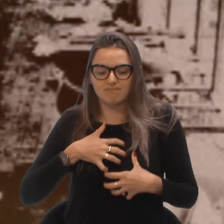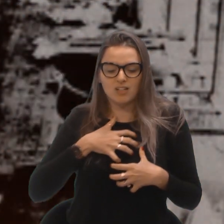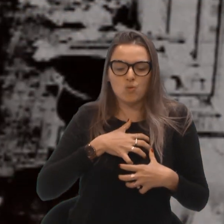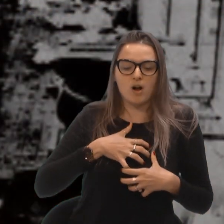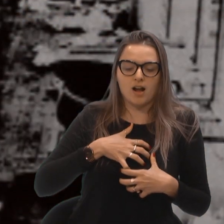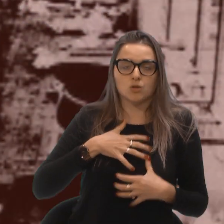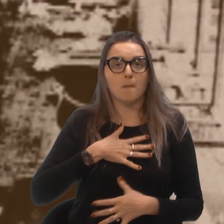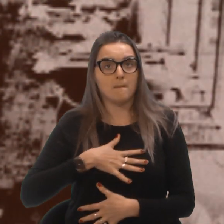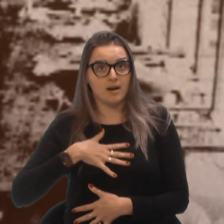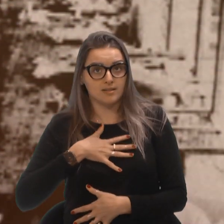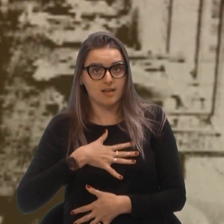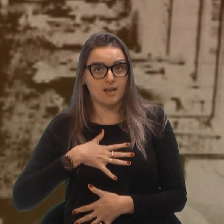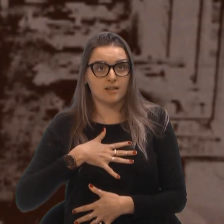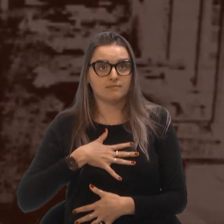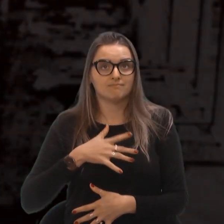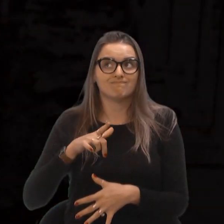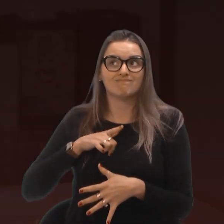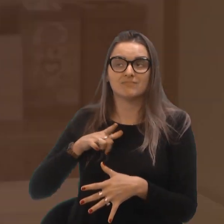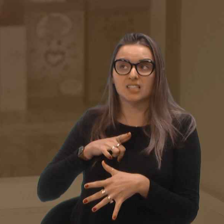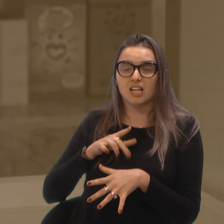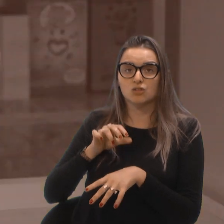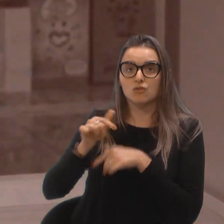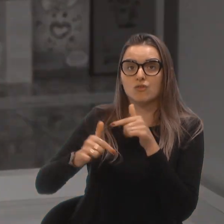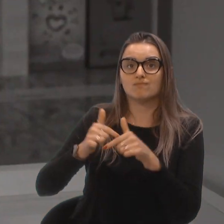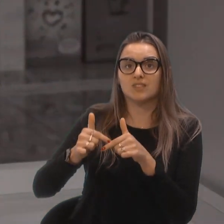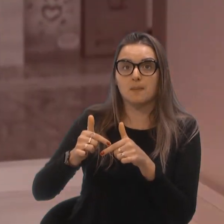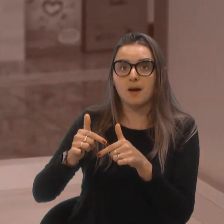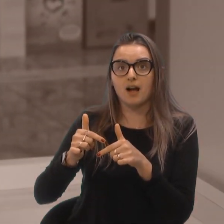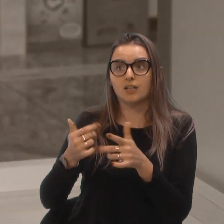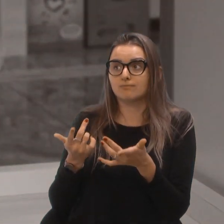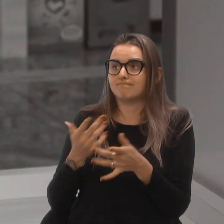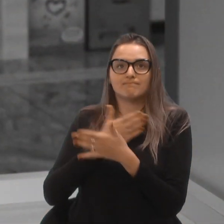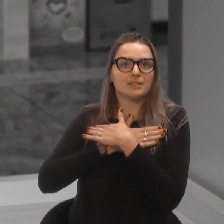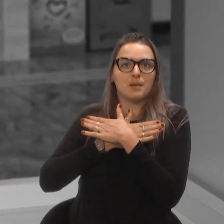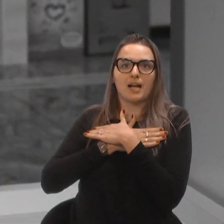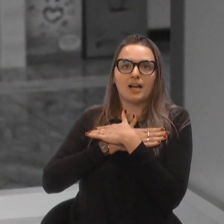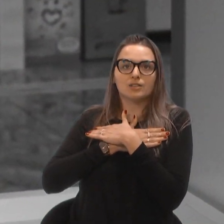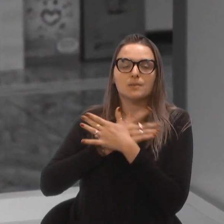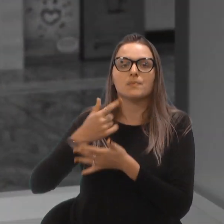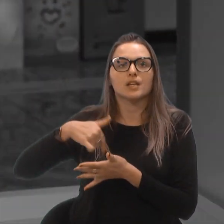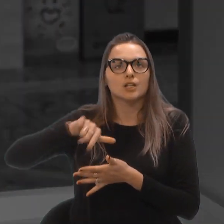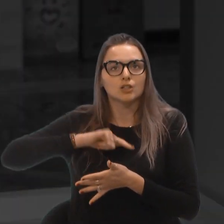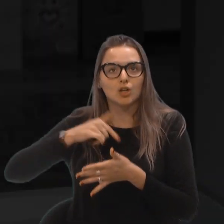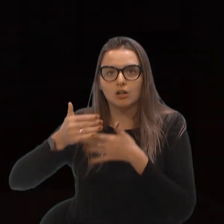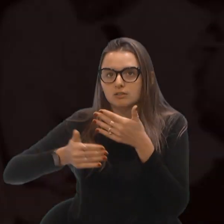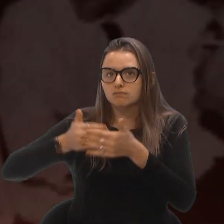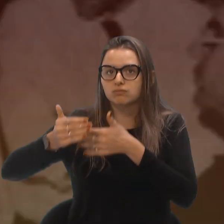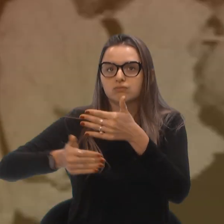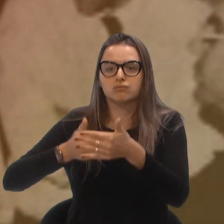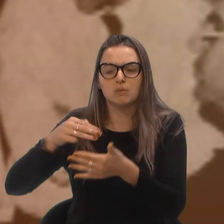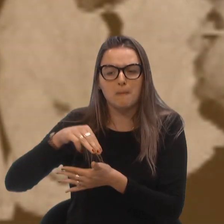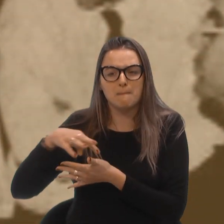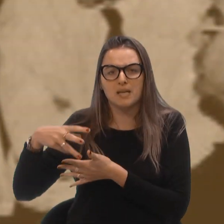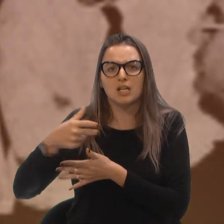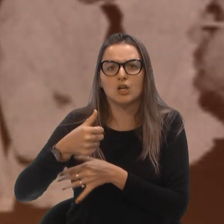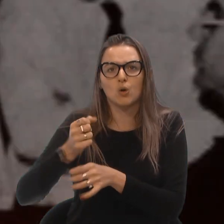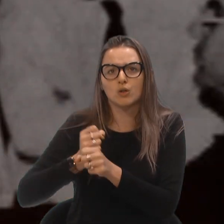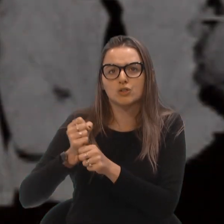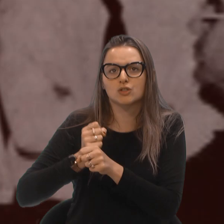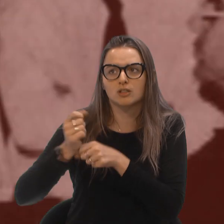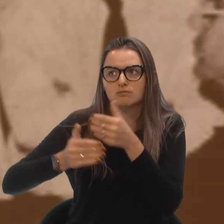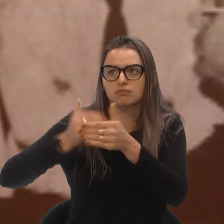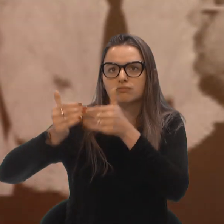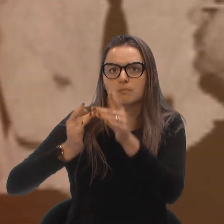ora amargurados, ora satisfeitos, ora empregados, ora desempregados, nós levamos milhares de anos